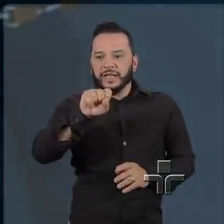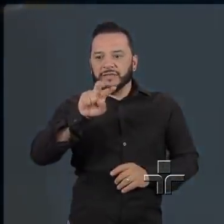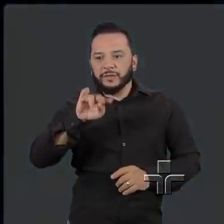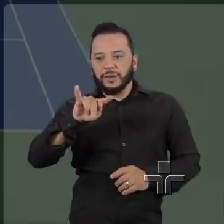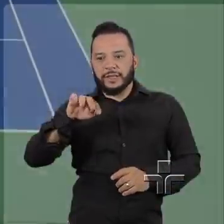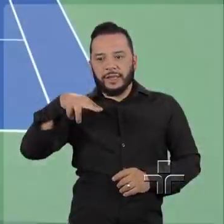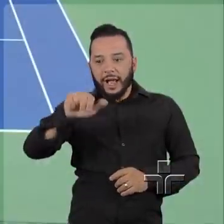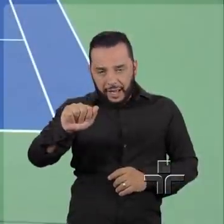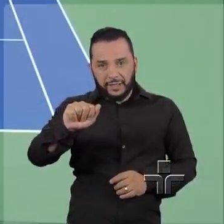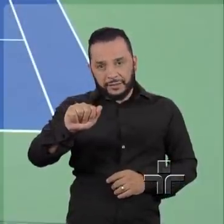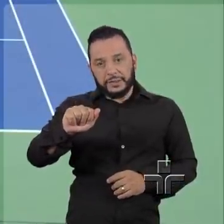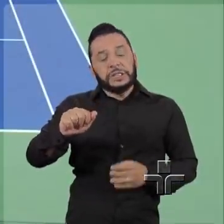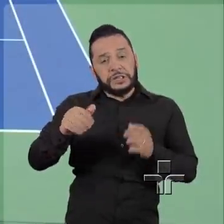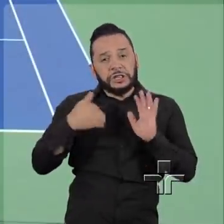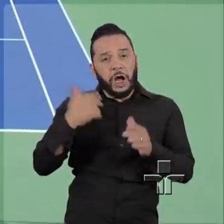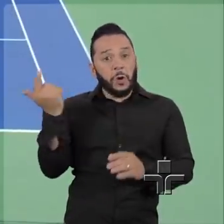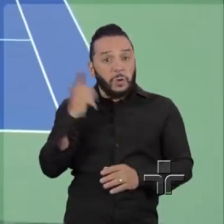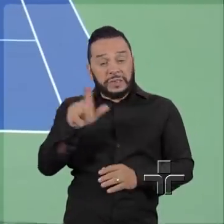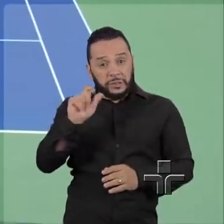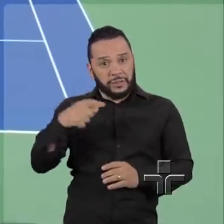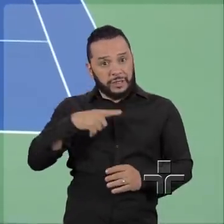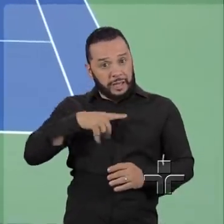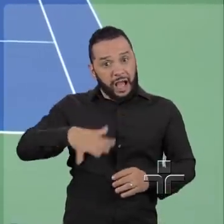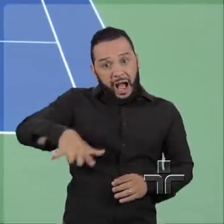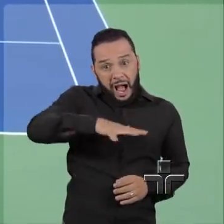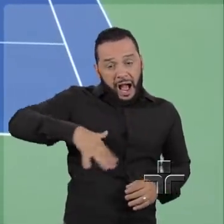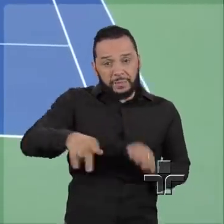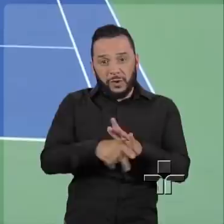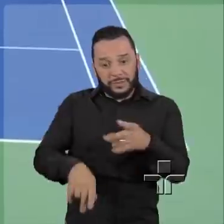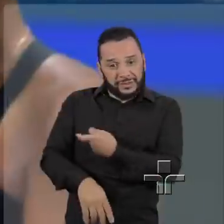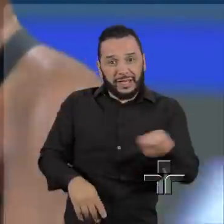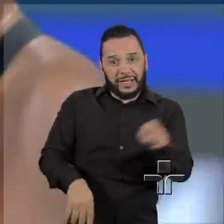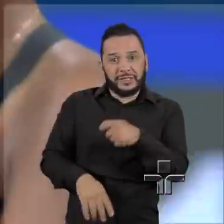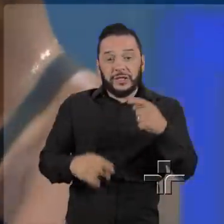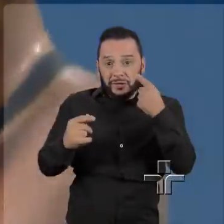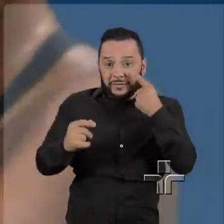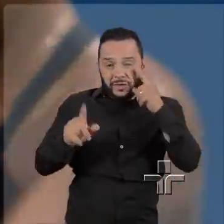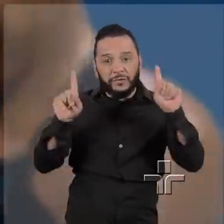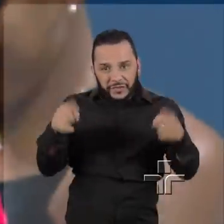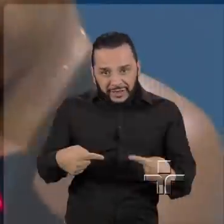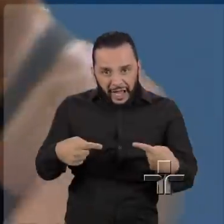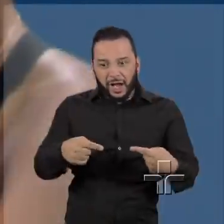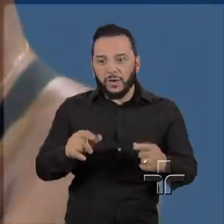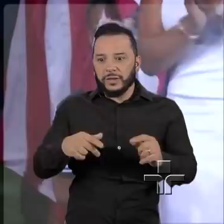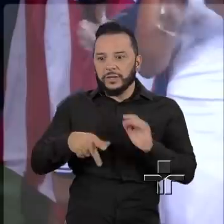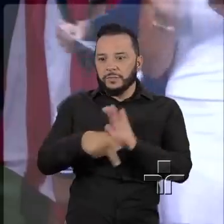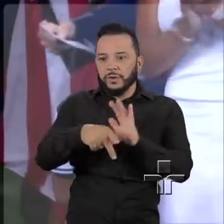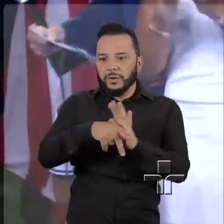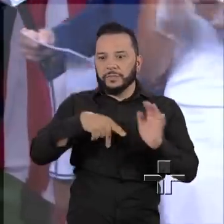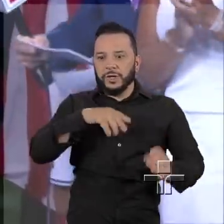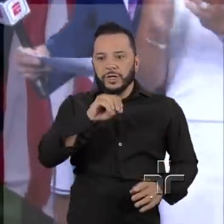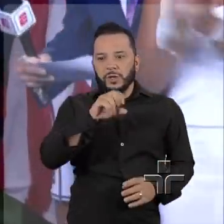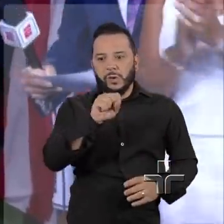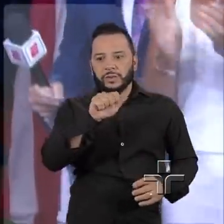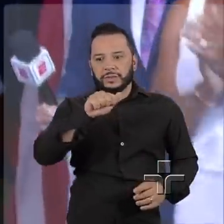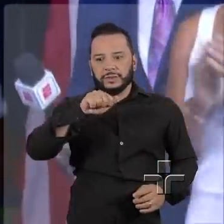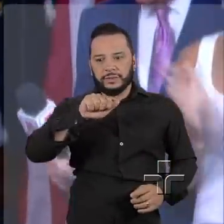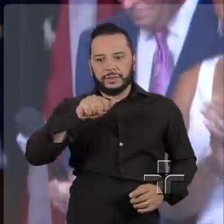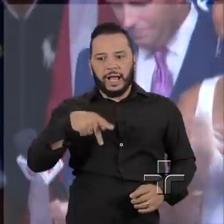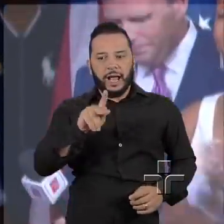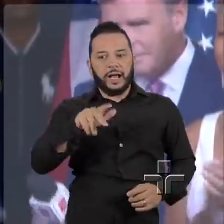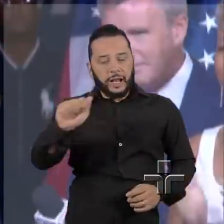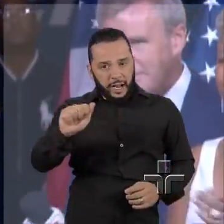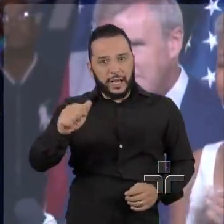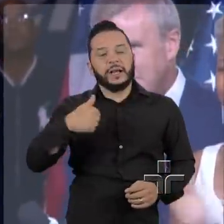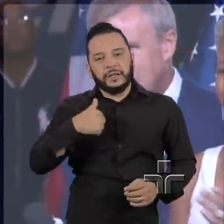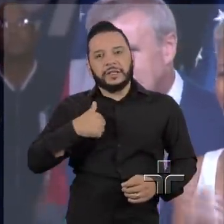Svitolina. Isso pouco depois do mundo do tênis ter assistido na final do US Open, Naomi Osaka, de 24 anos,